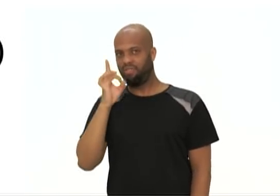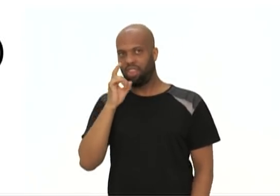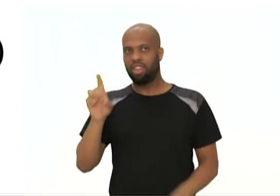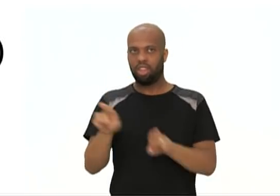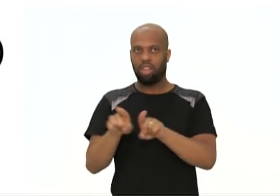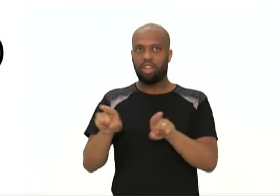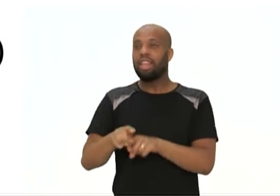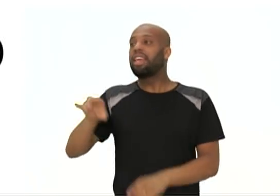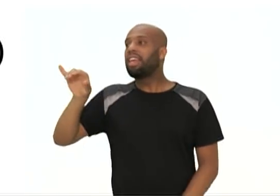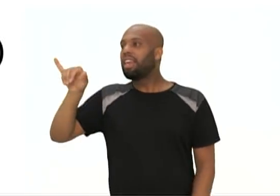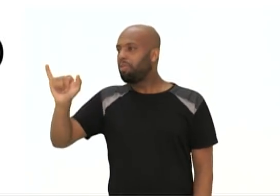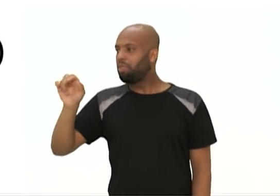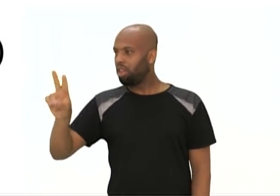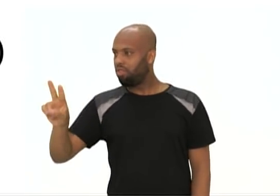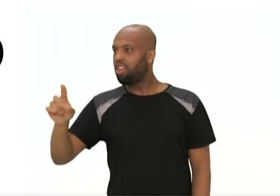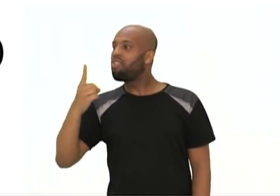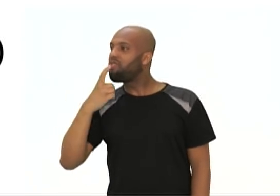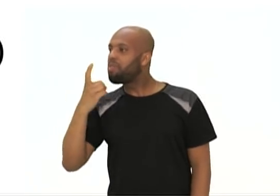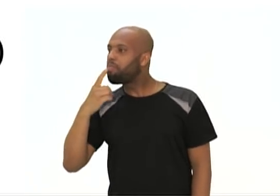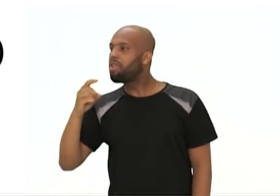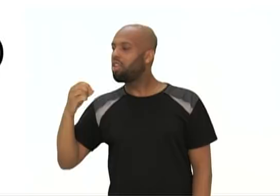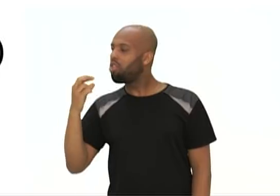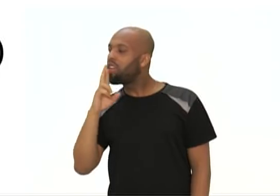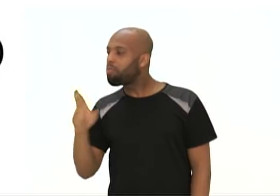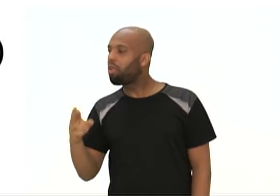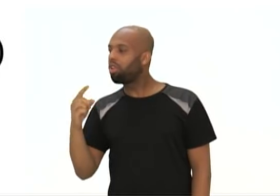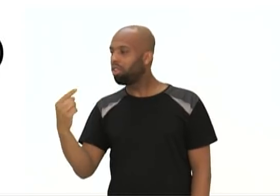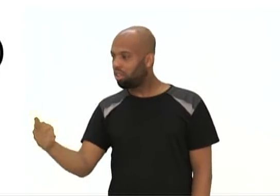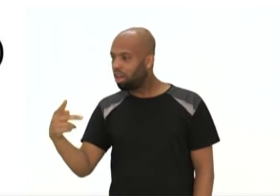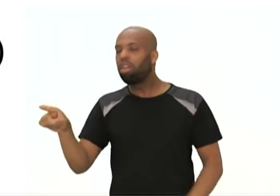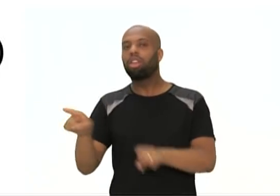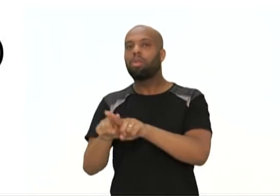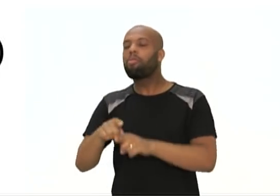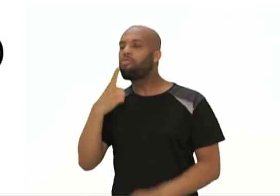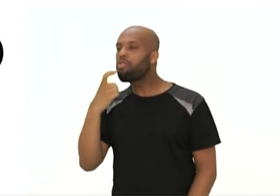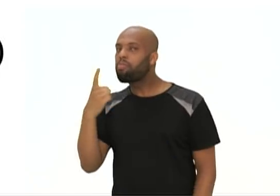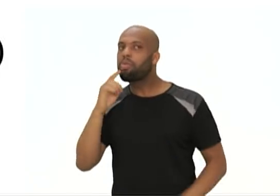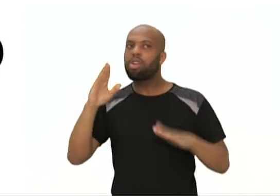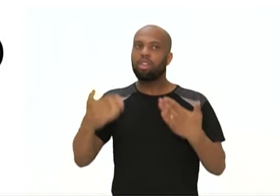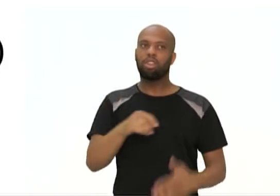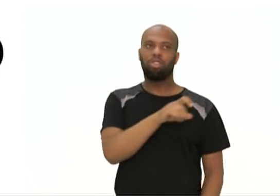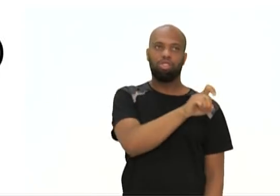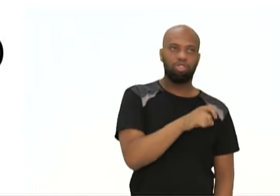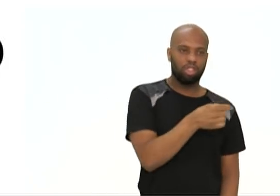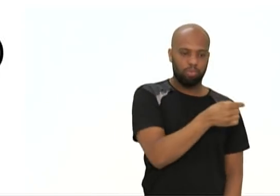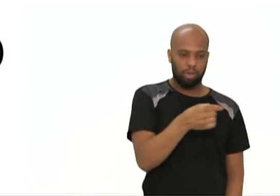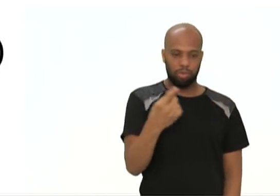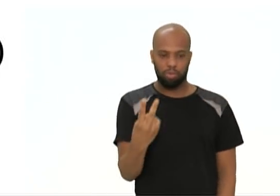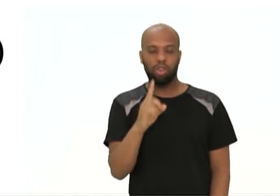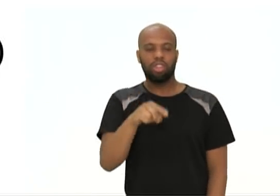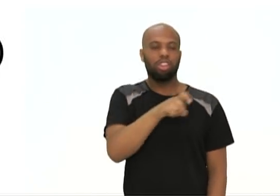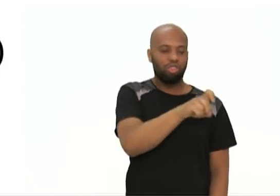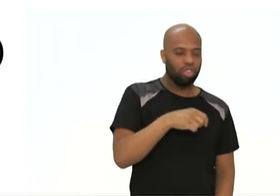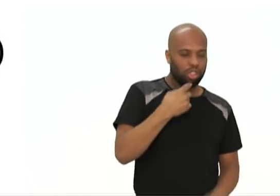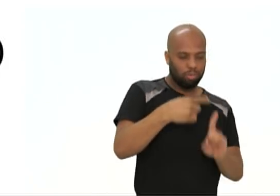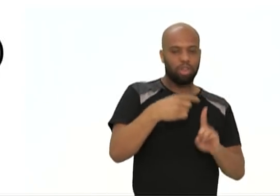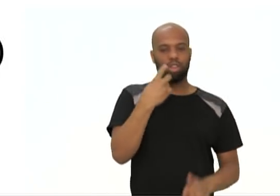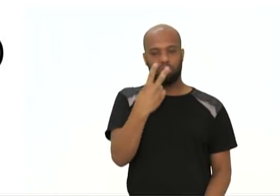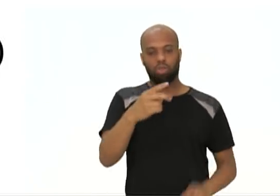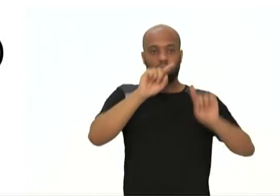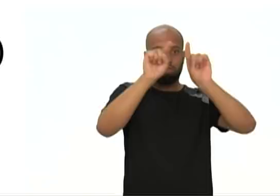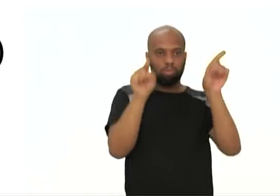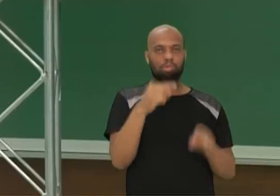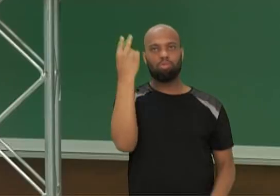seu valor também em vermelho. Então, x menos menos 2 fica x mais 2, tudo isso